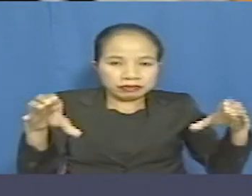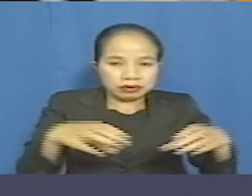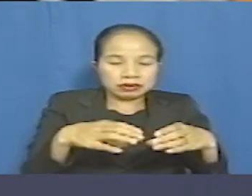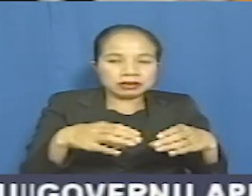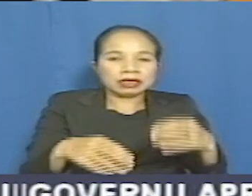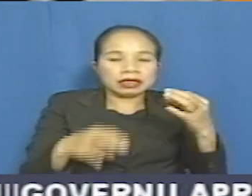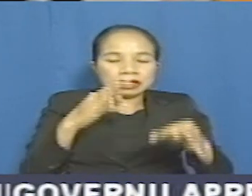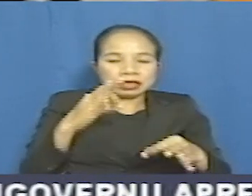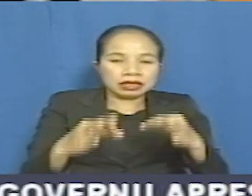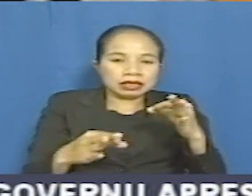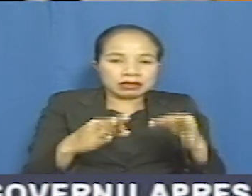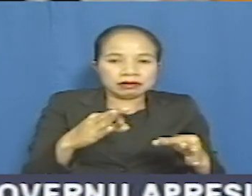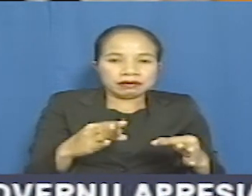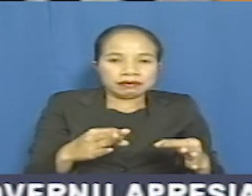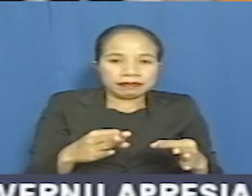na Roma, e a